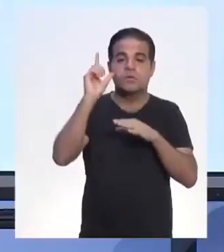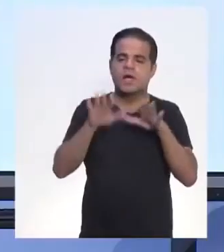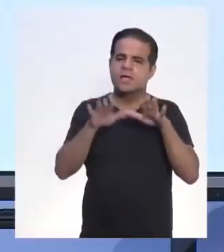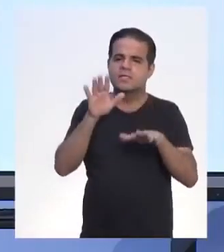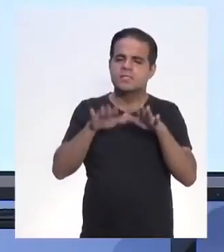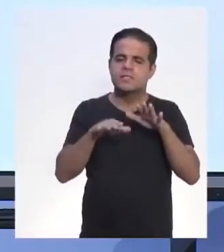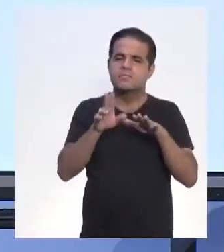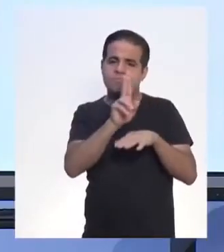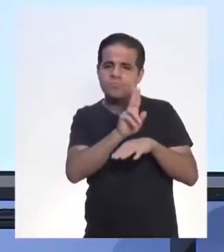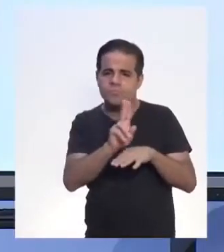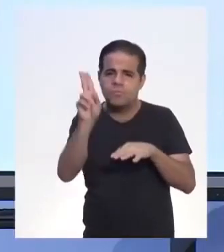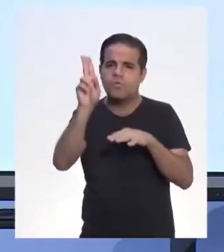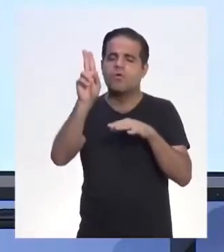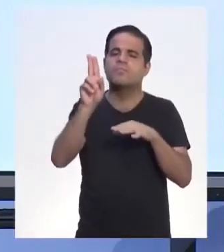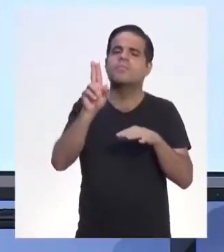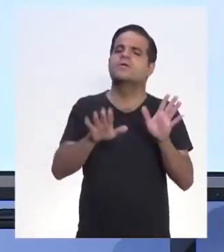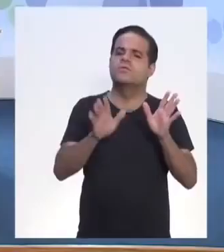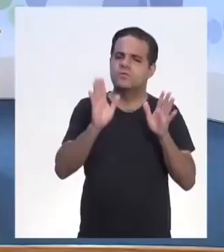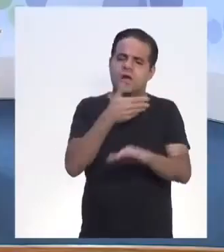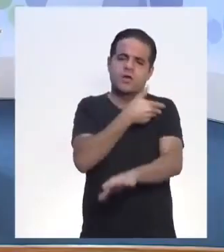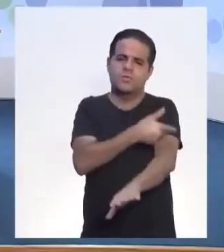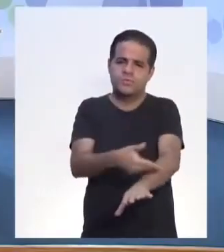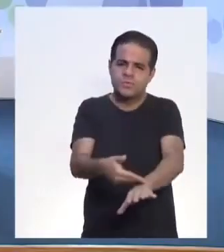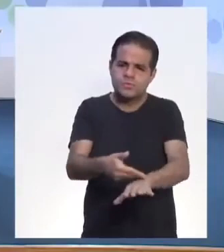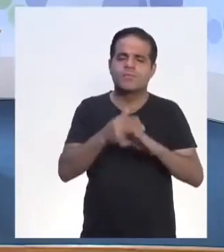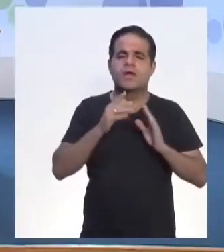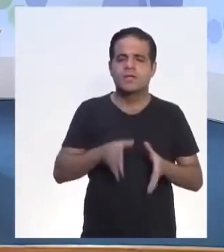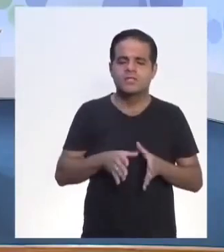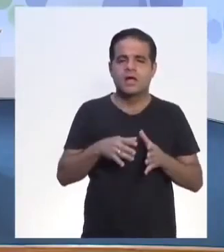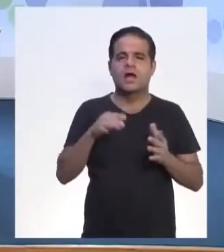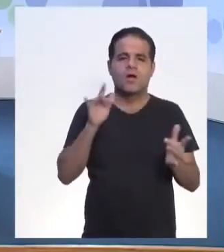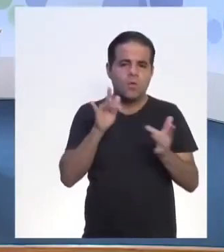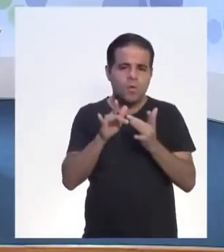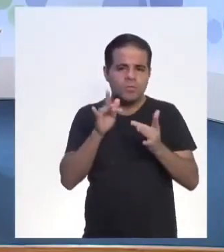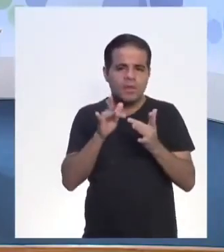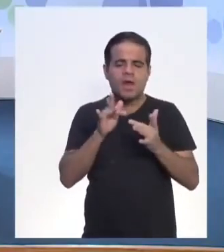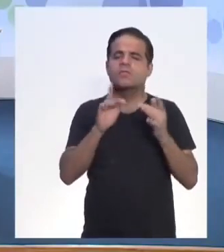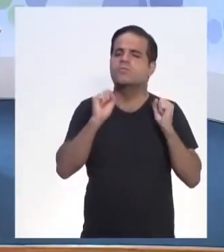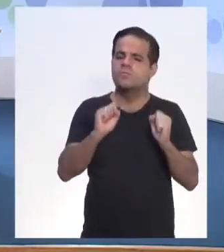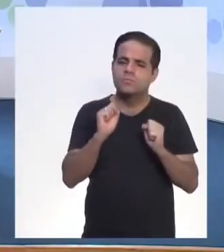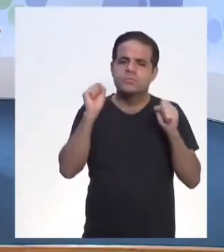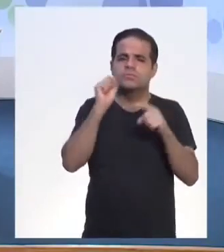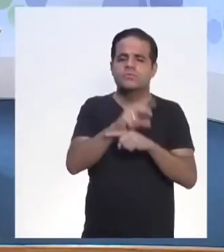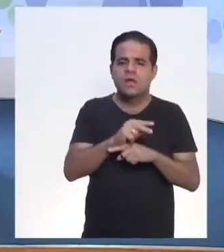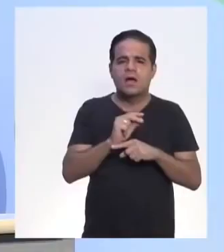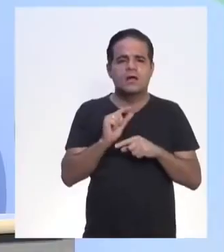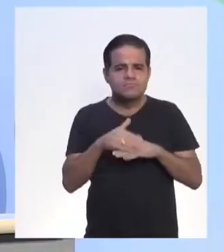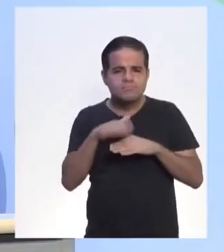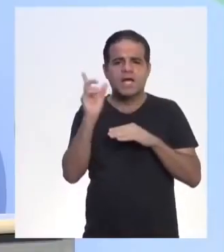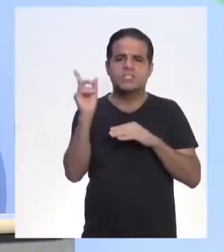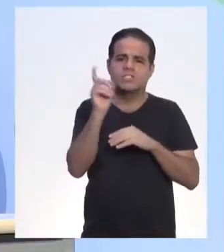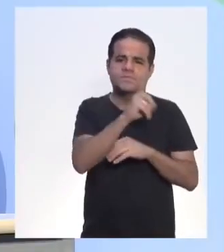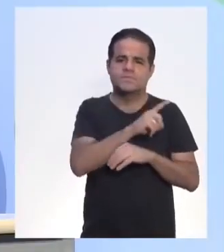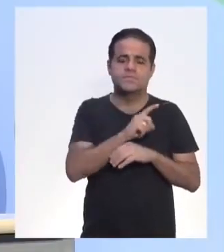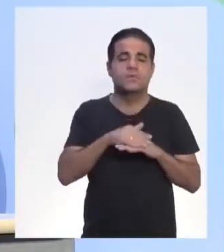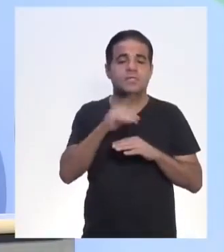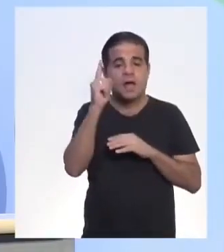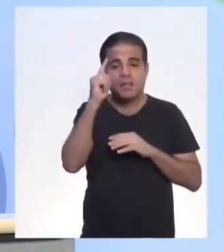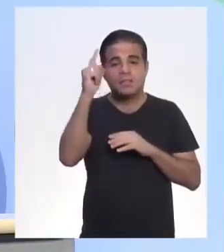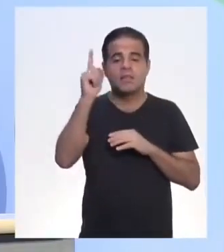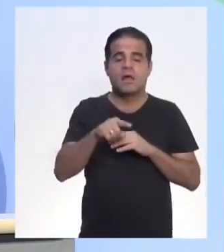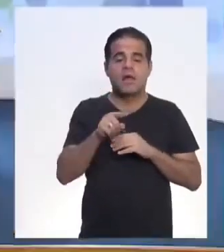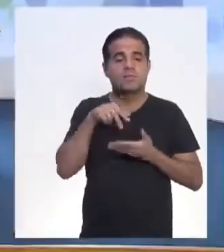vezes, pelo nome, até a gente se acostumar com isso, a questão do contato, pode se tornar um pouco mais difícil. Mas a ideia